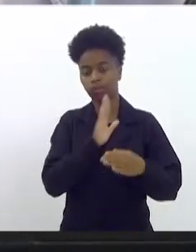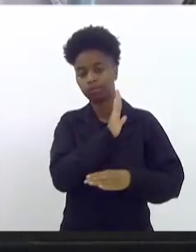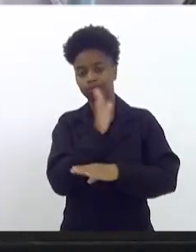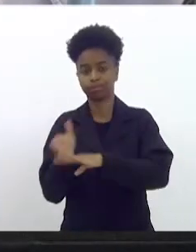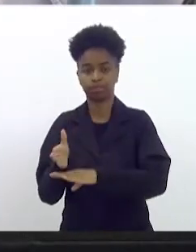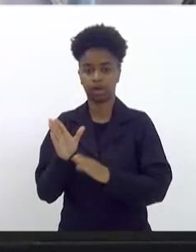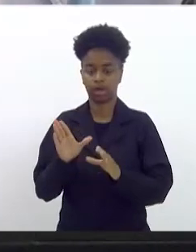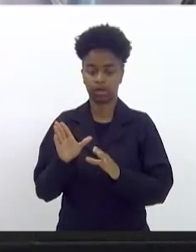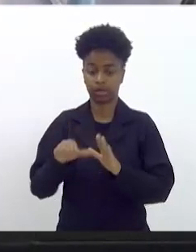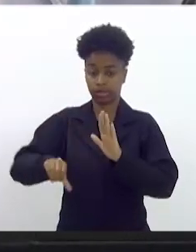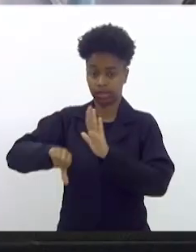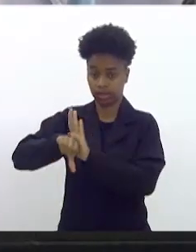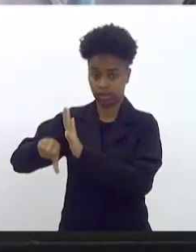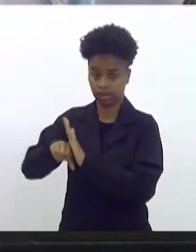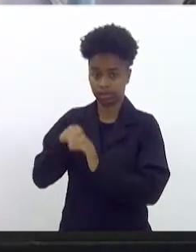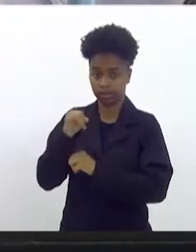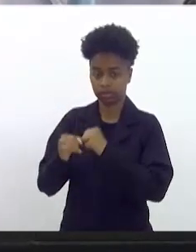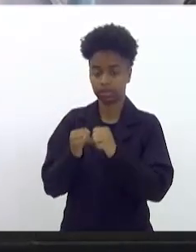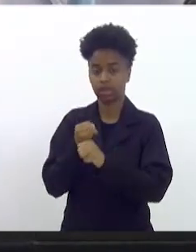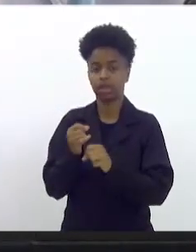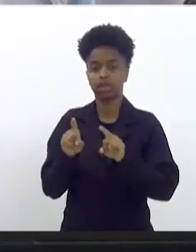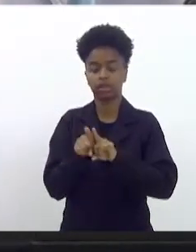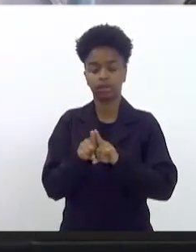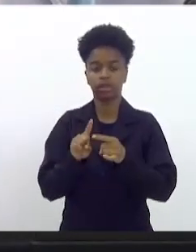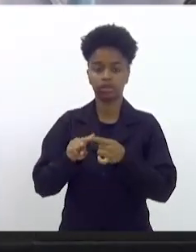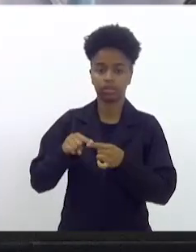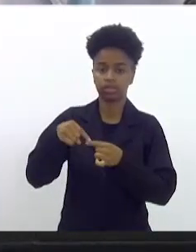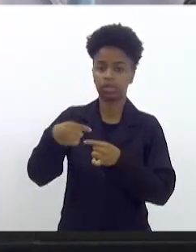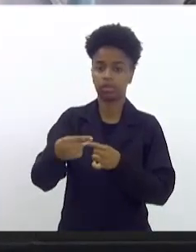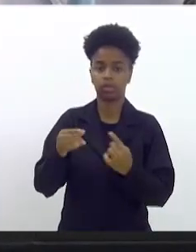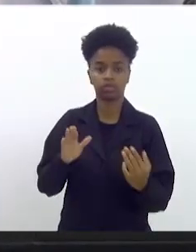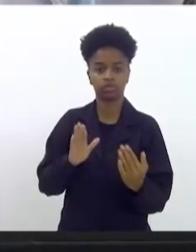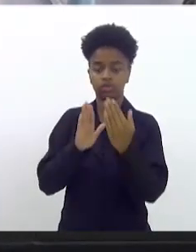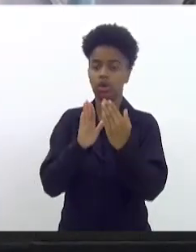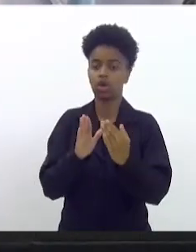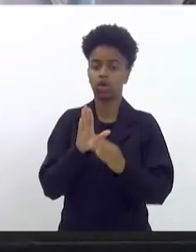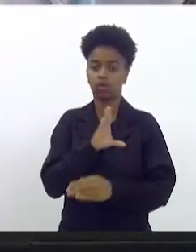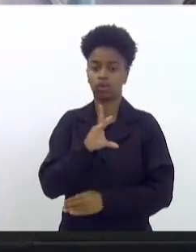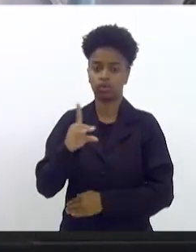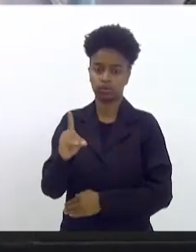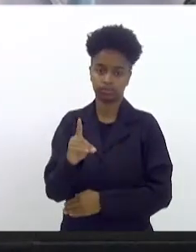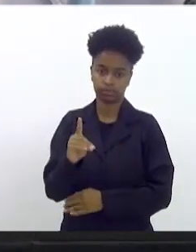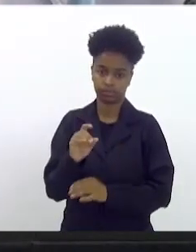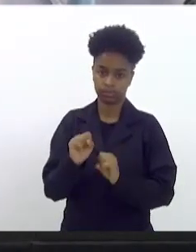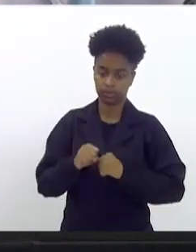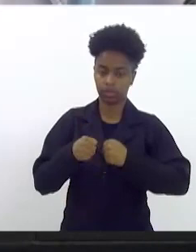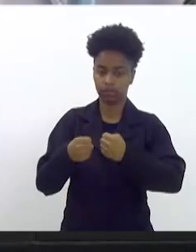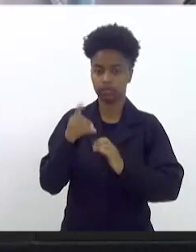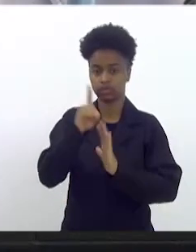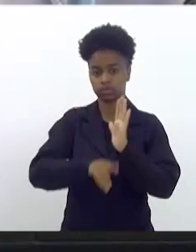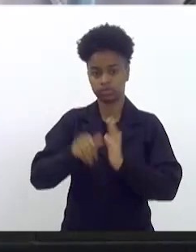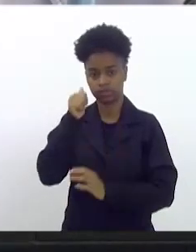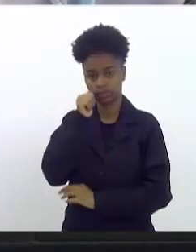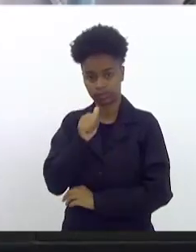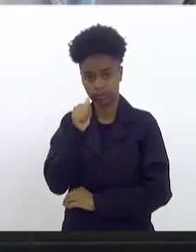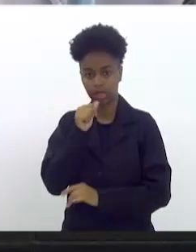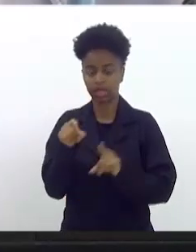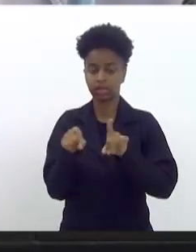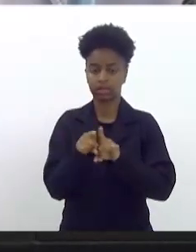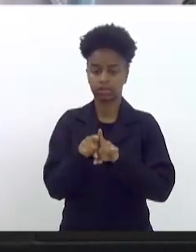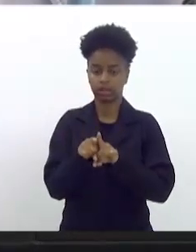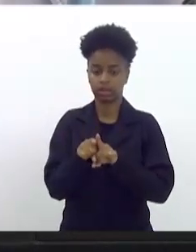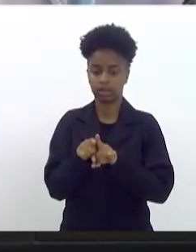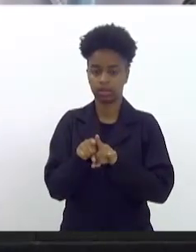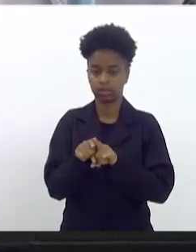cibernéticos. E, finalmente, vamos ouvir aqui, né, a Coordenadoria de Defesa dos Direitos da Mulher e a encarregada